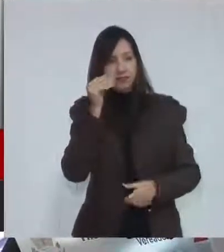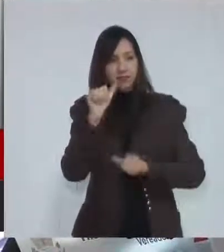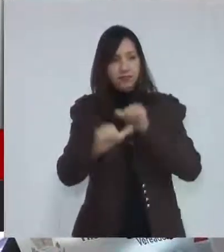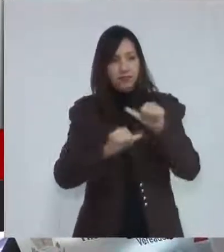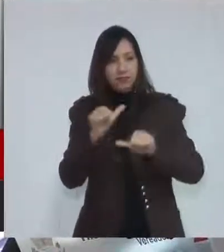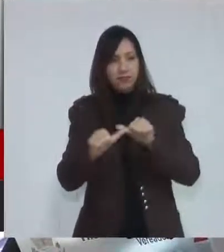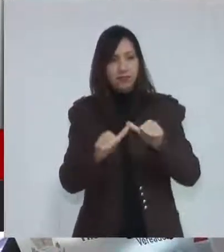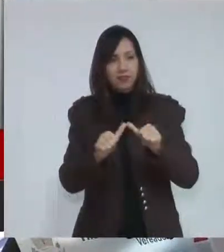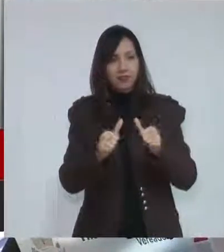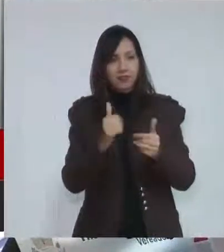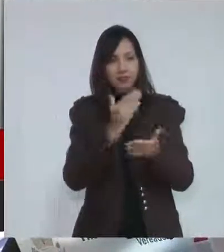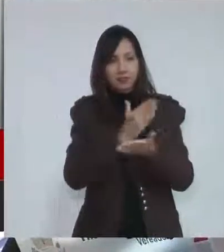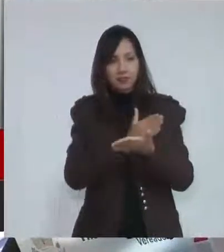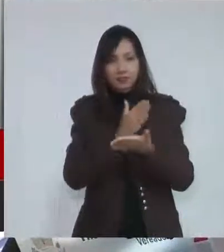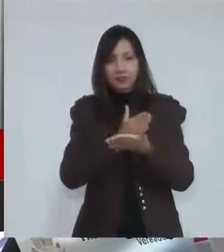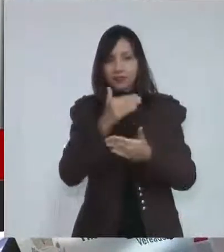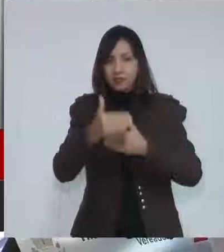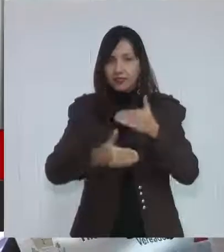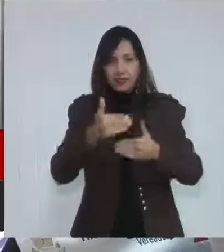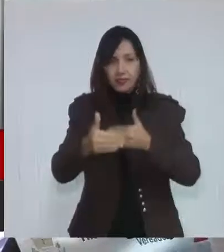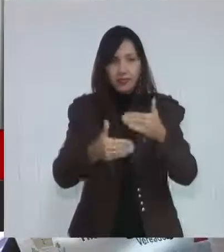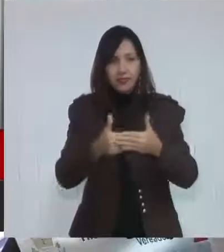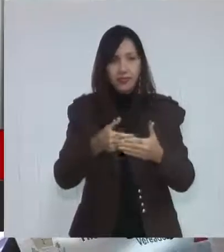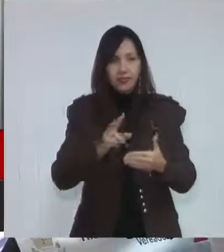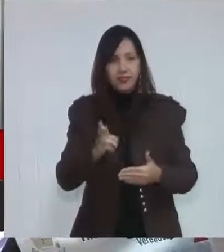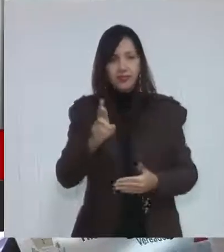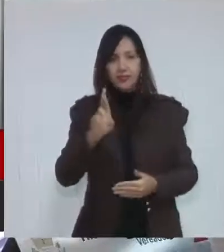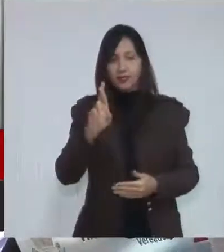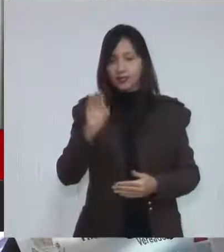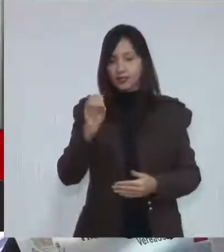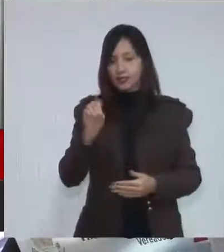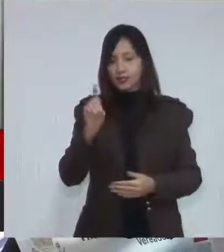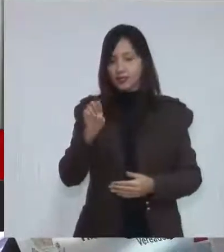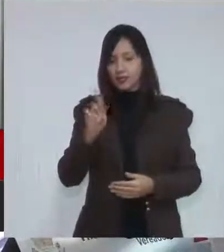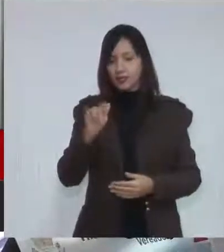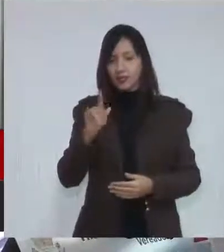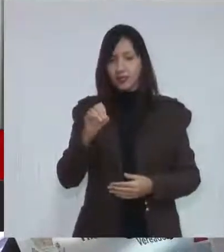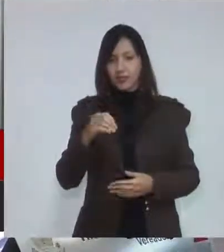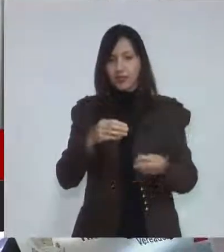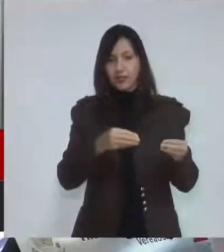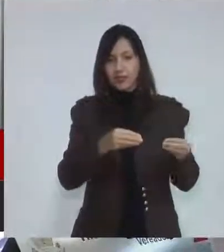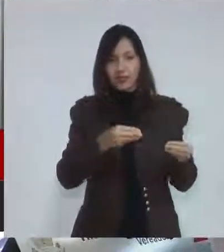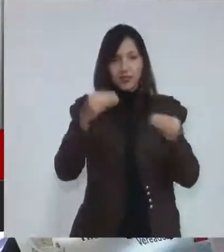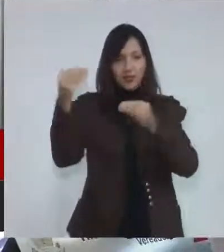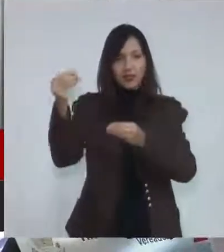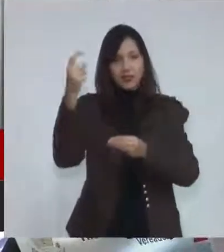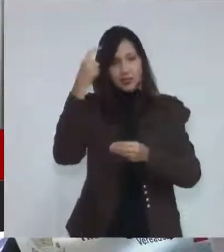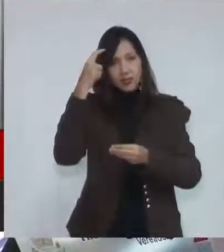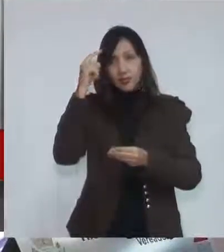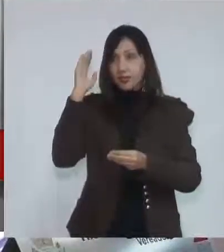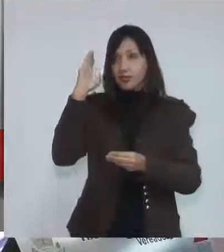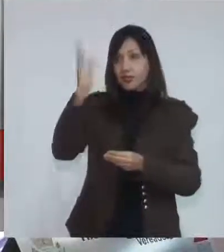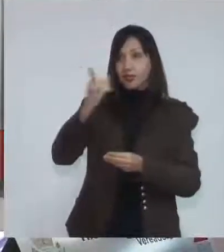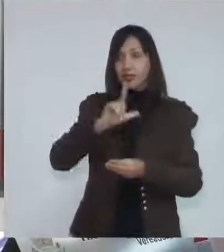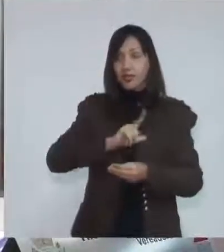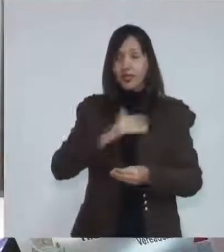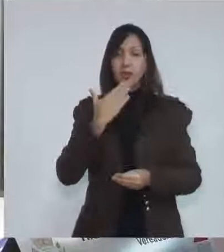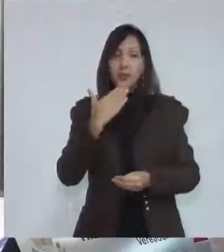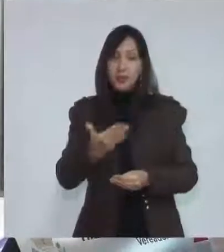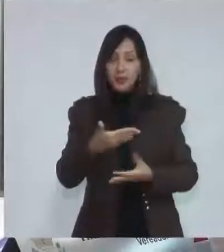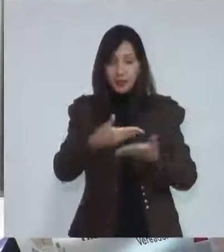alguns procedimentos, de repente até o vereador Rodrigo sempre fala em encaminhar requerimento direto, de repente pensar nisso, porque isso aqui realmente é um requerimento